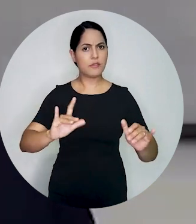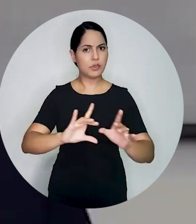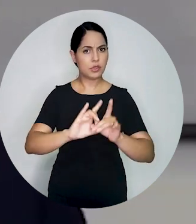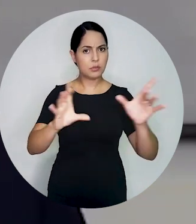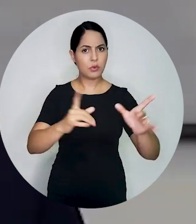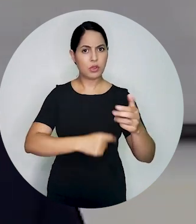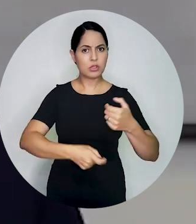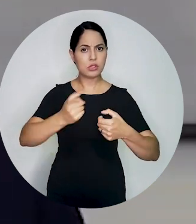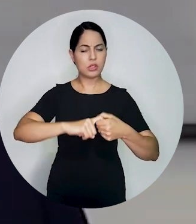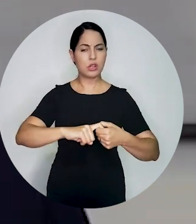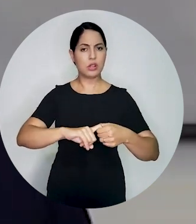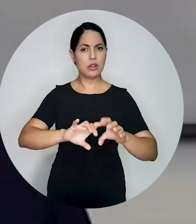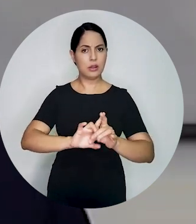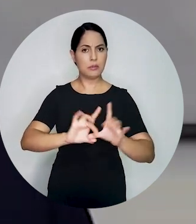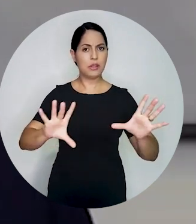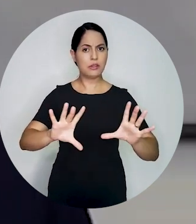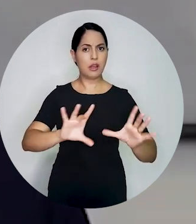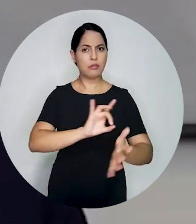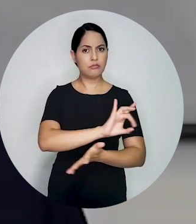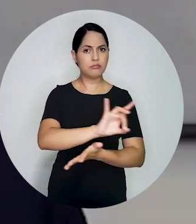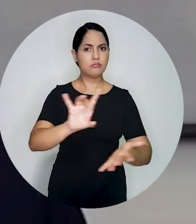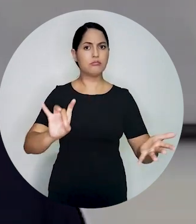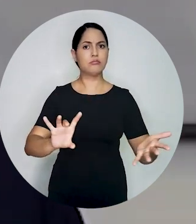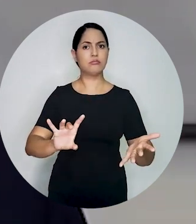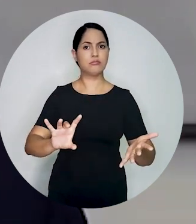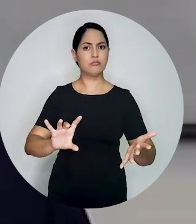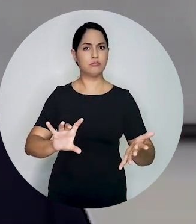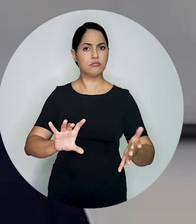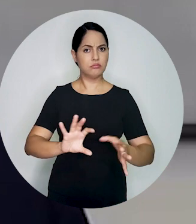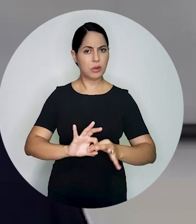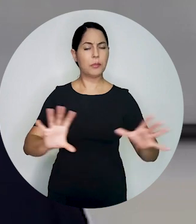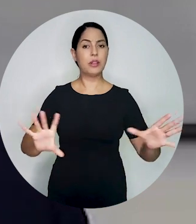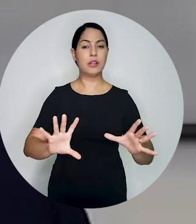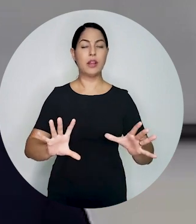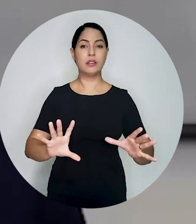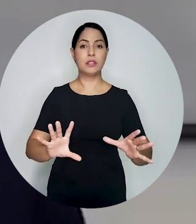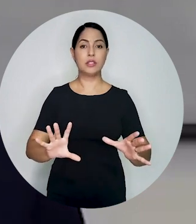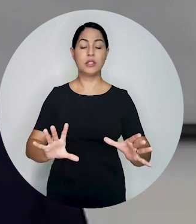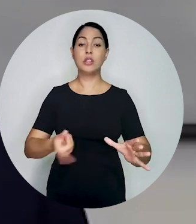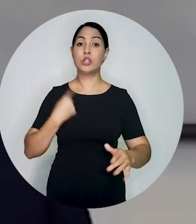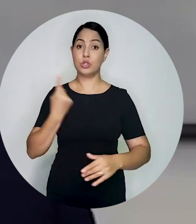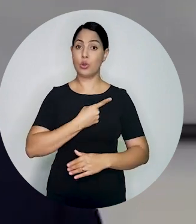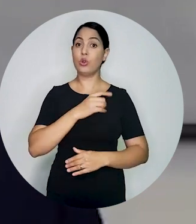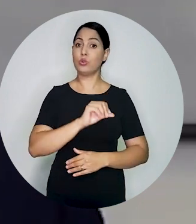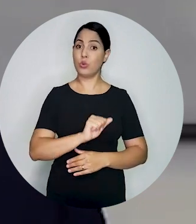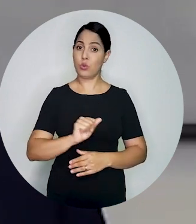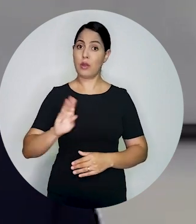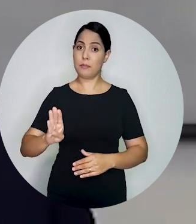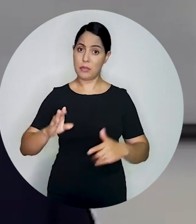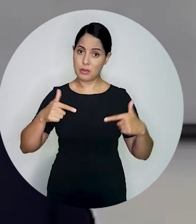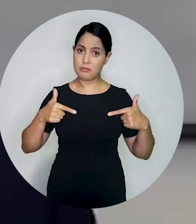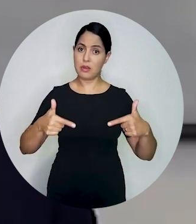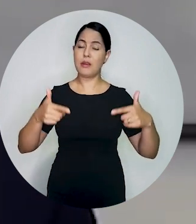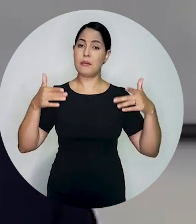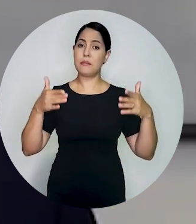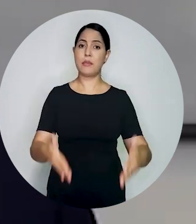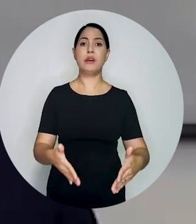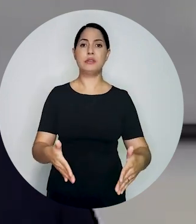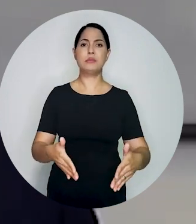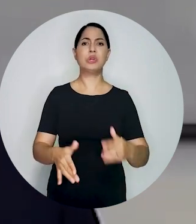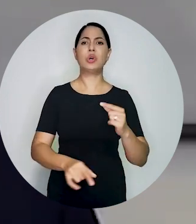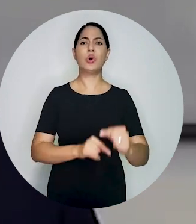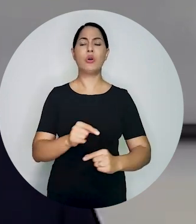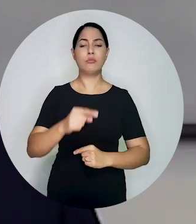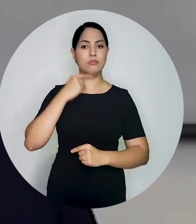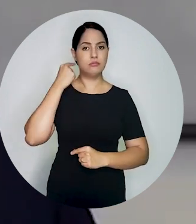a redemocratização, cobrava as liberdades individuais, e a partir de então a Ordem tem participado sempre,